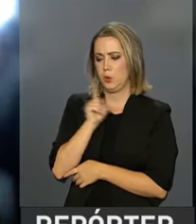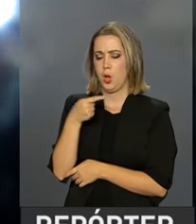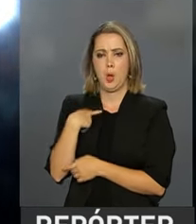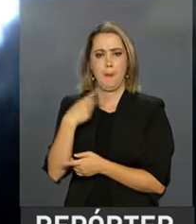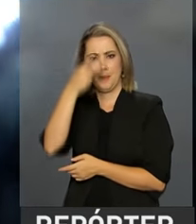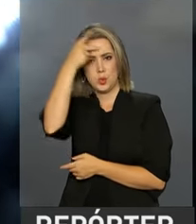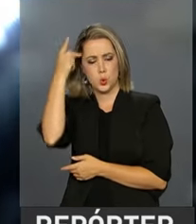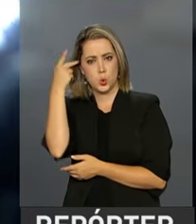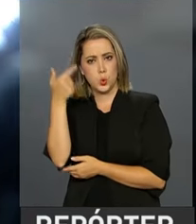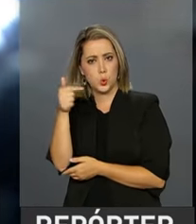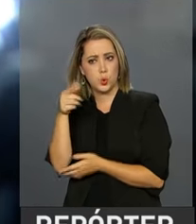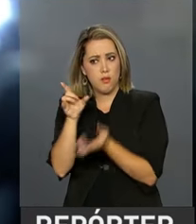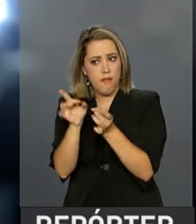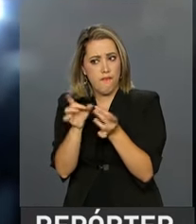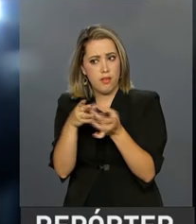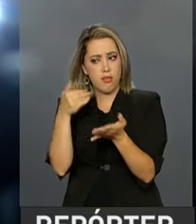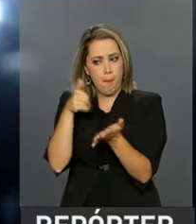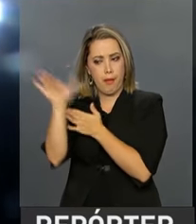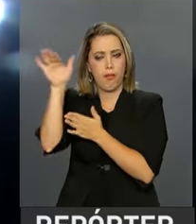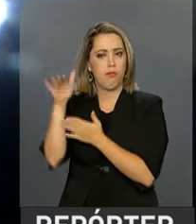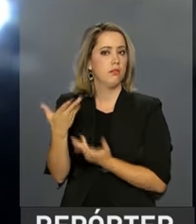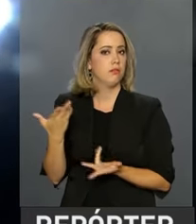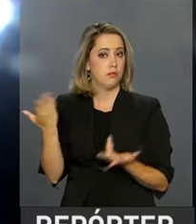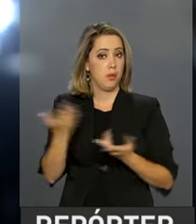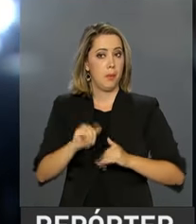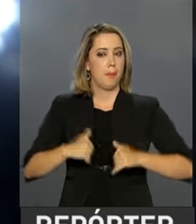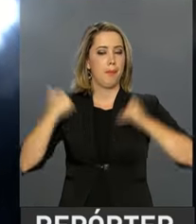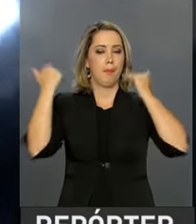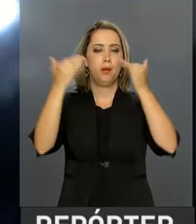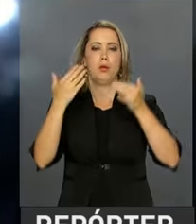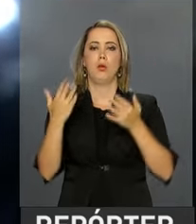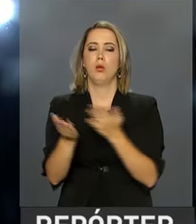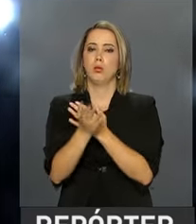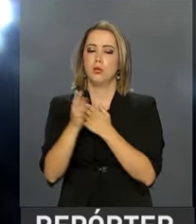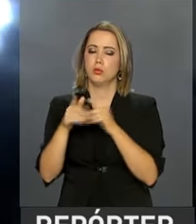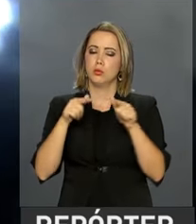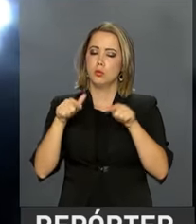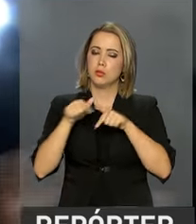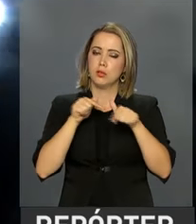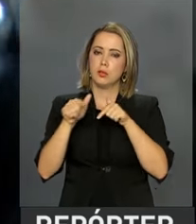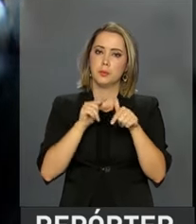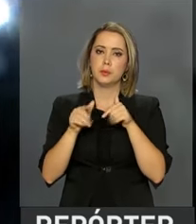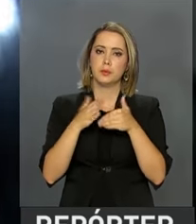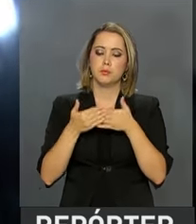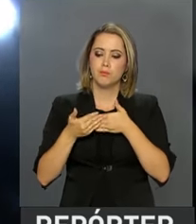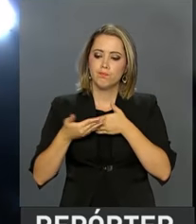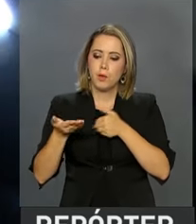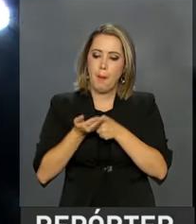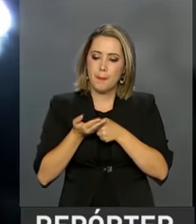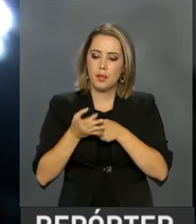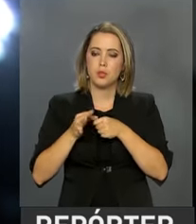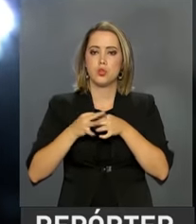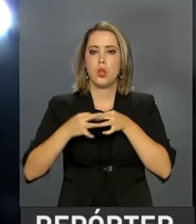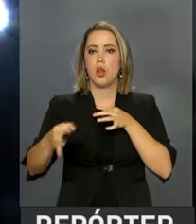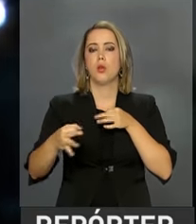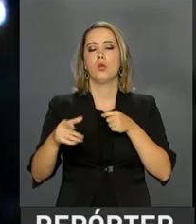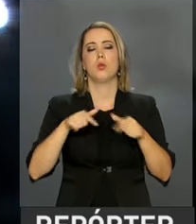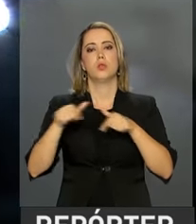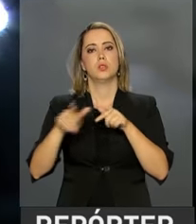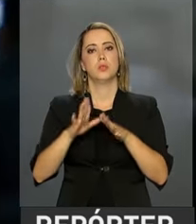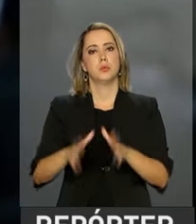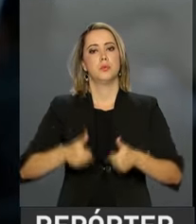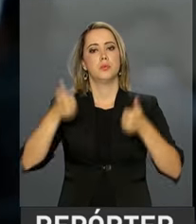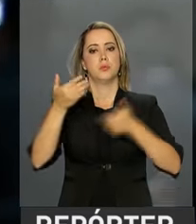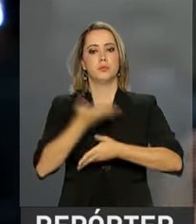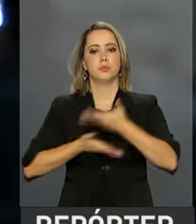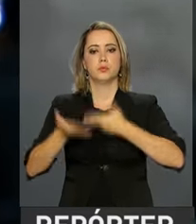demite, e vai aumentar o emprego a médio e longo prazo. E as relações de trabalho ficarão melhores e